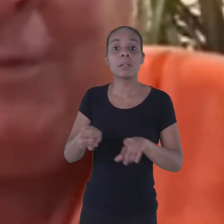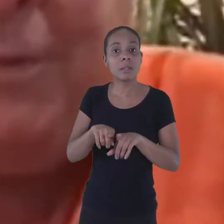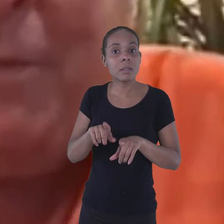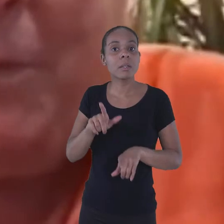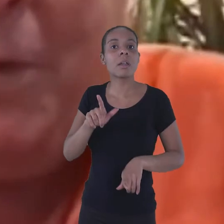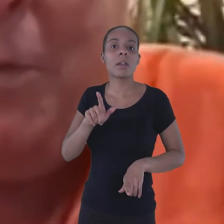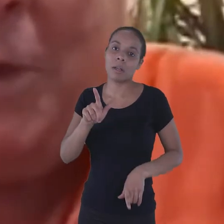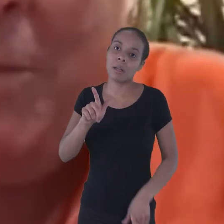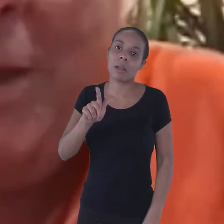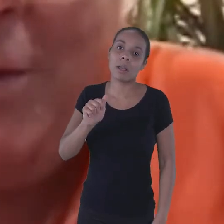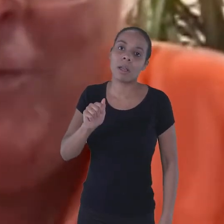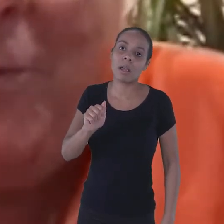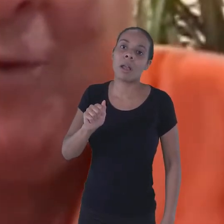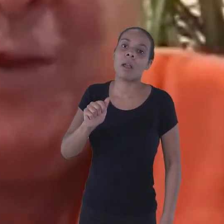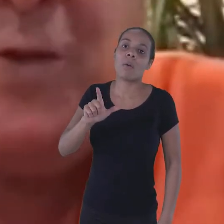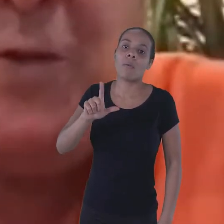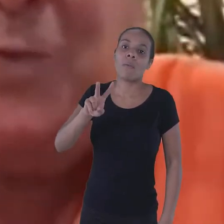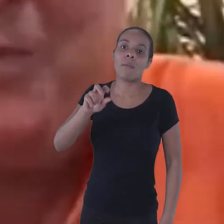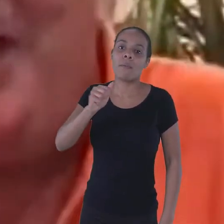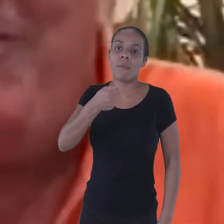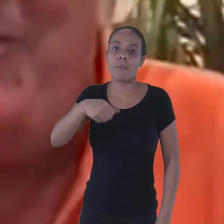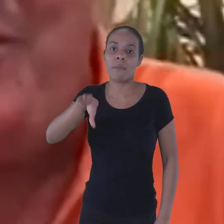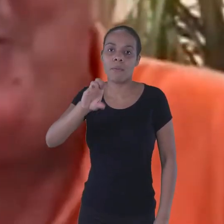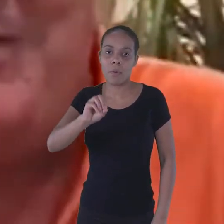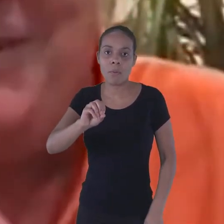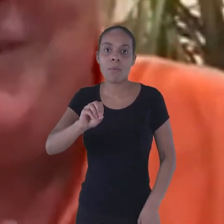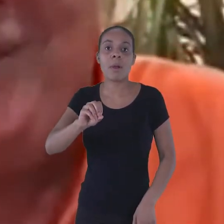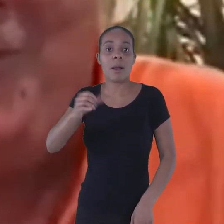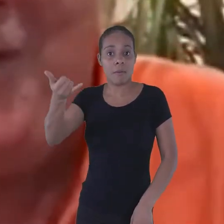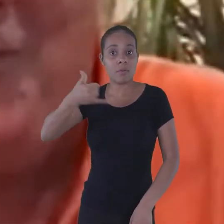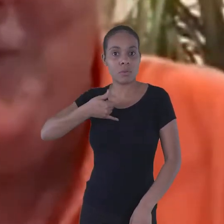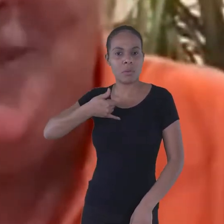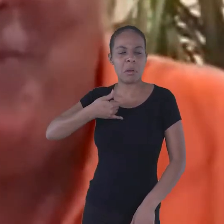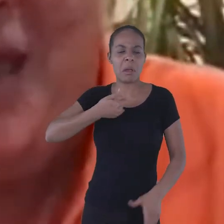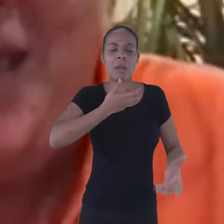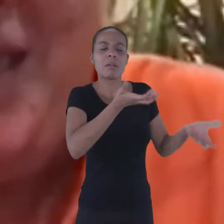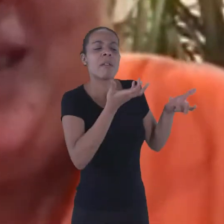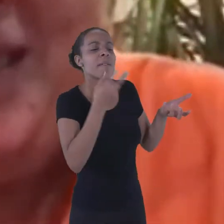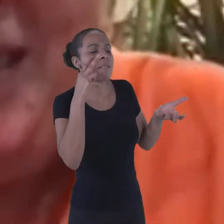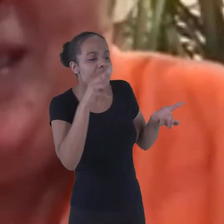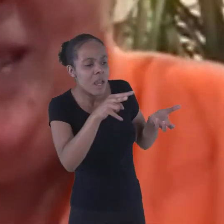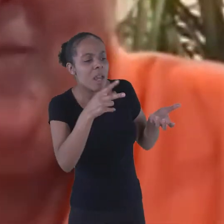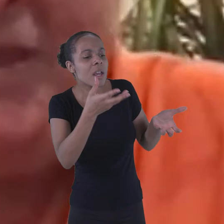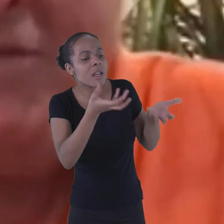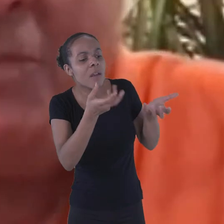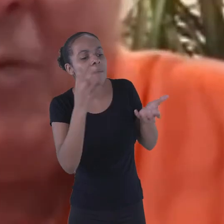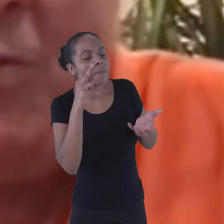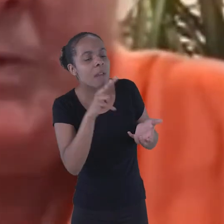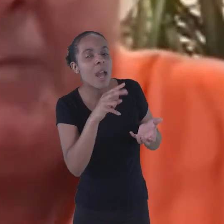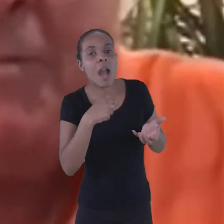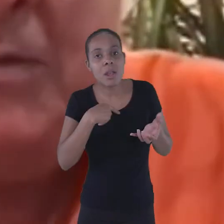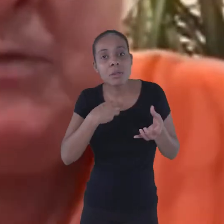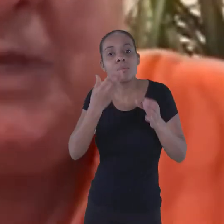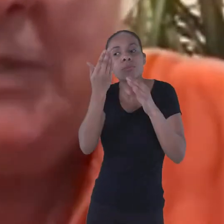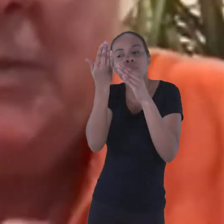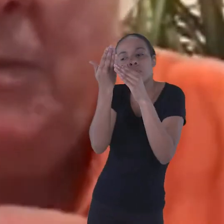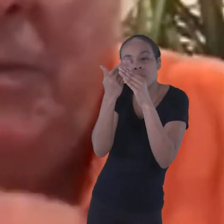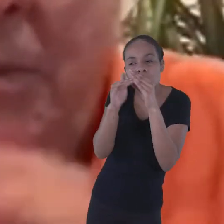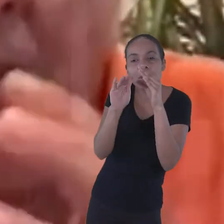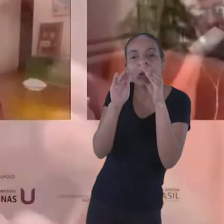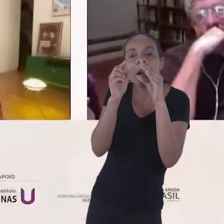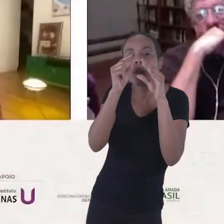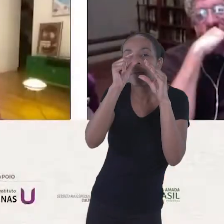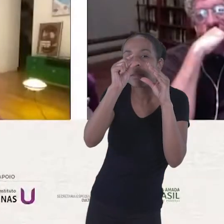quer... Eu também quero ver, eu mandava alguma coisinha para ele, mandava para alguns amigos,